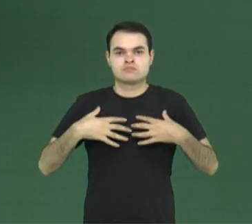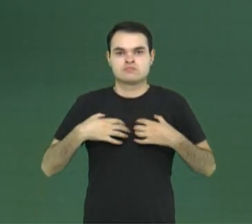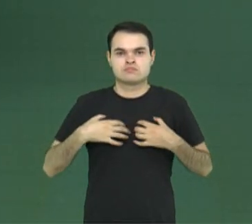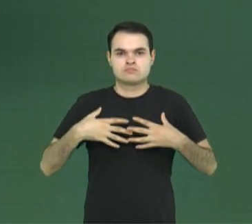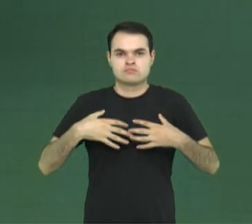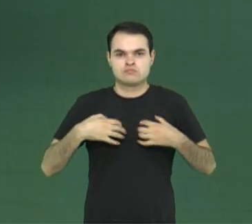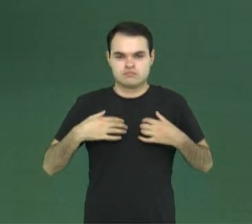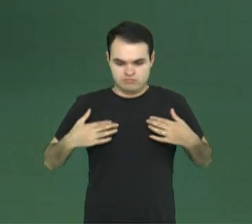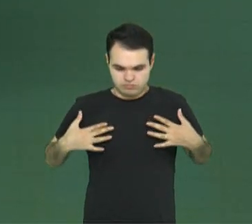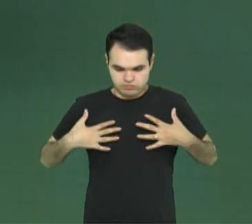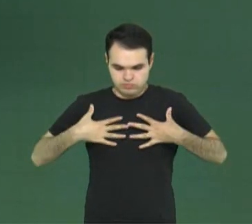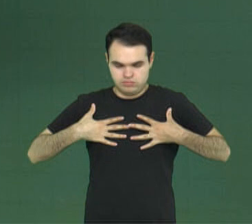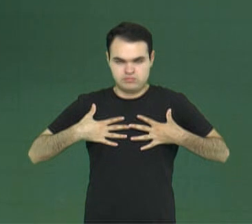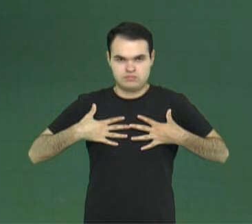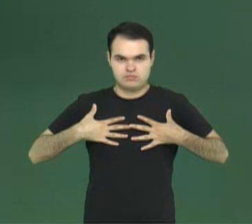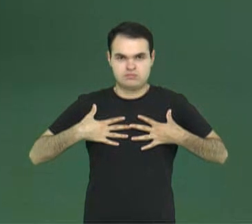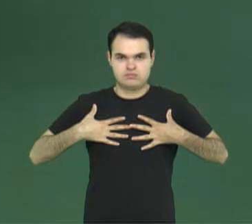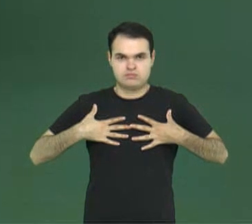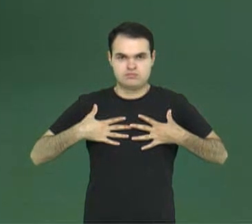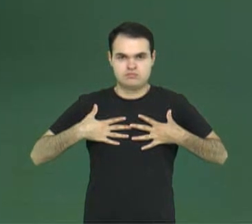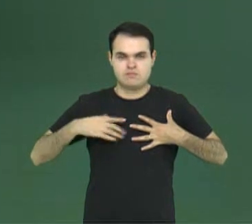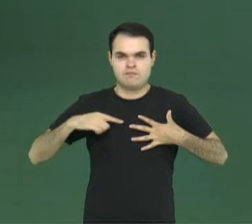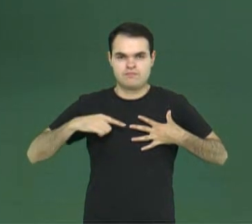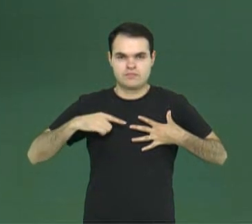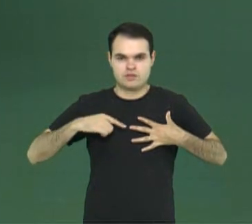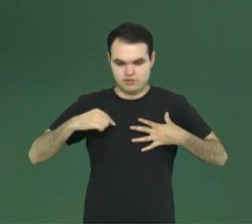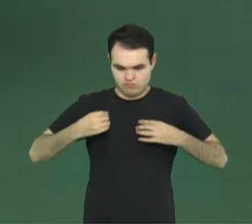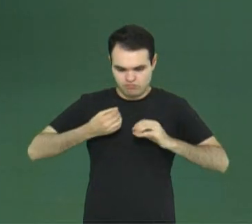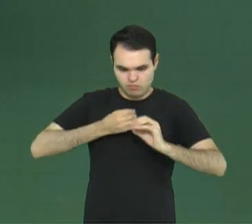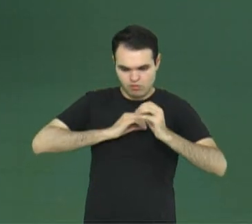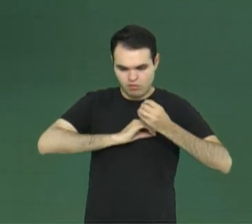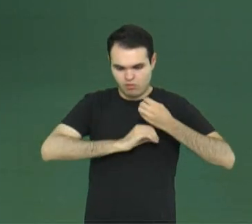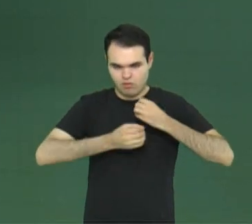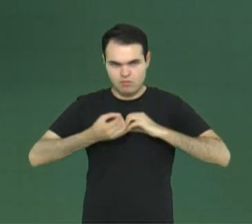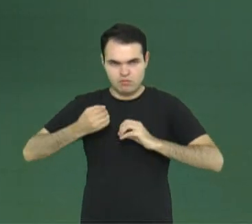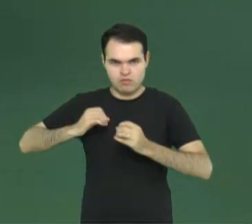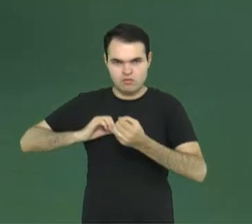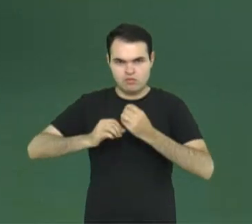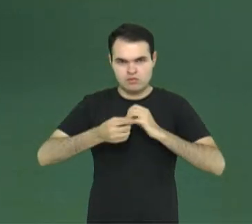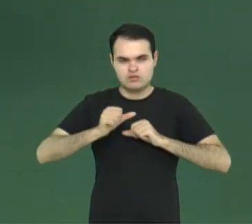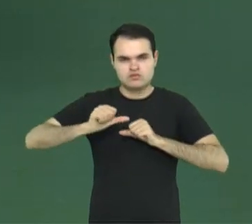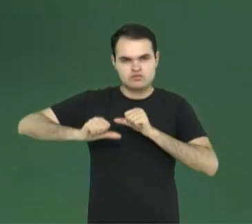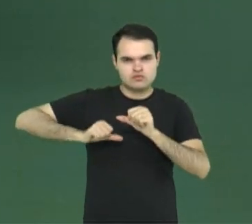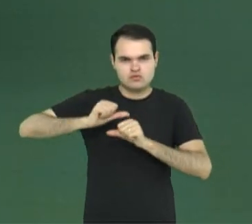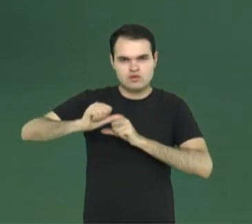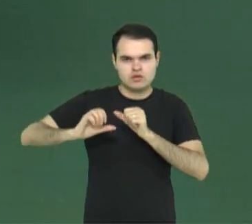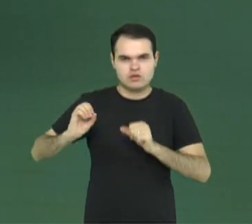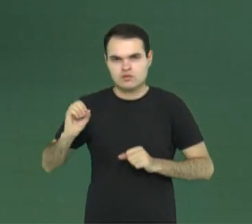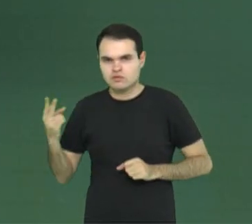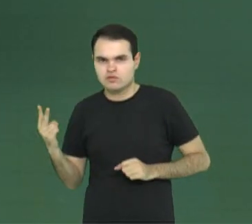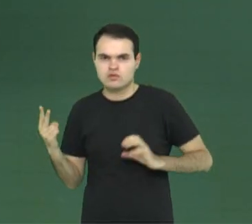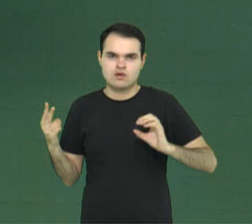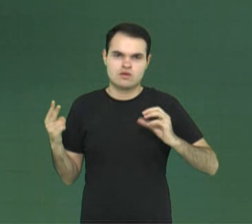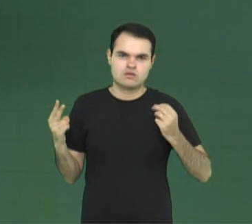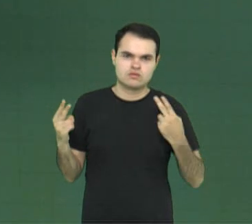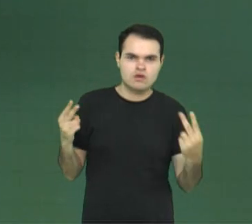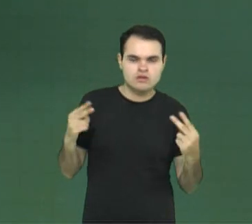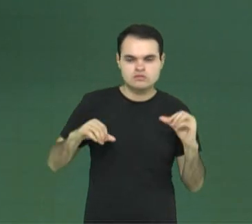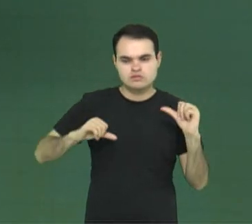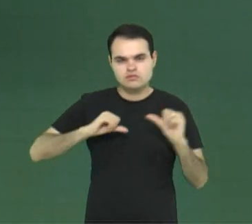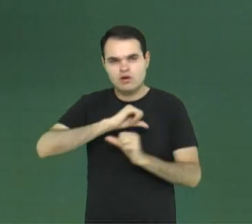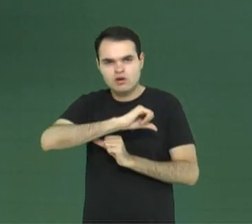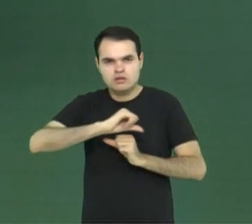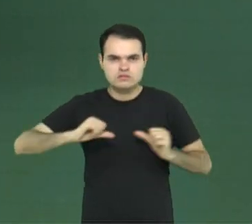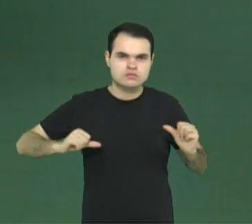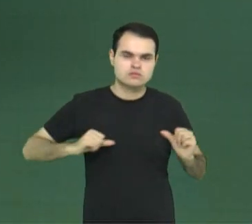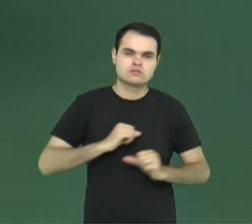nessa circulação pulmonar onde vão acontecer as trocas gasosas, tá? Onde vai acontecer a hematose, que a gente vai falar já para vocês,